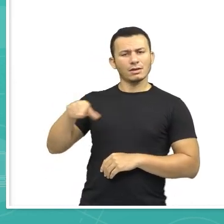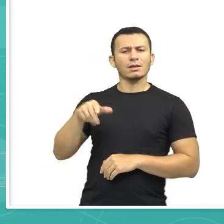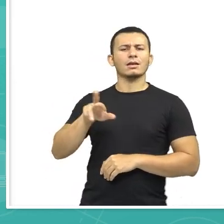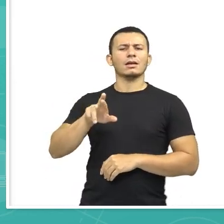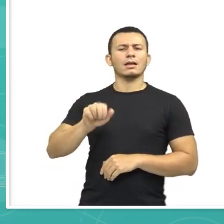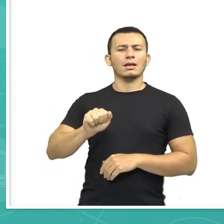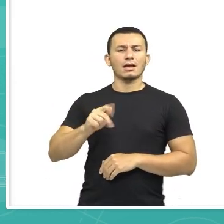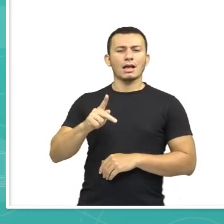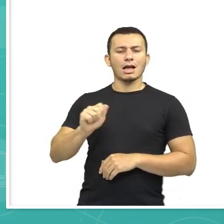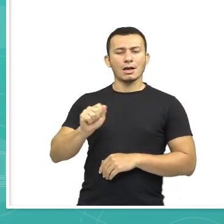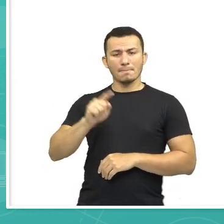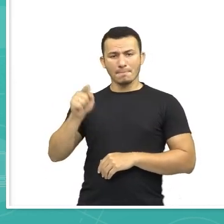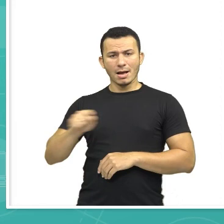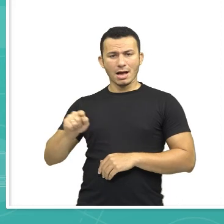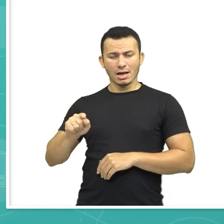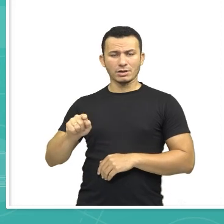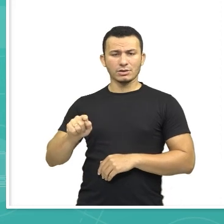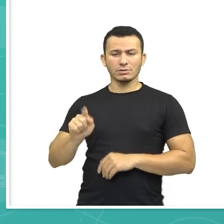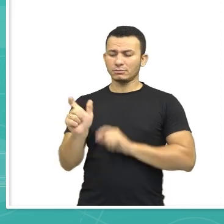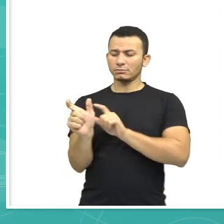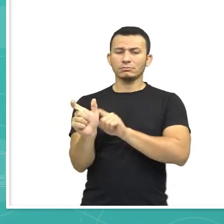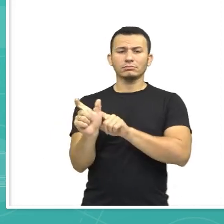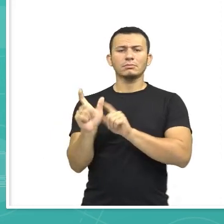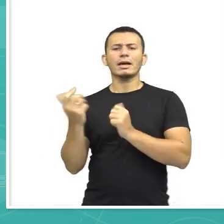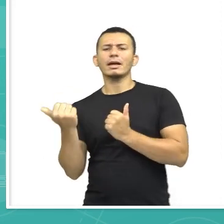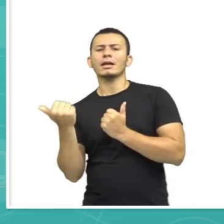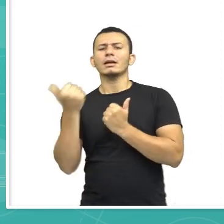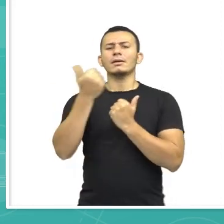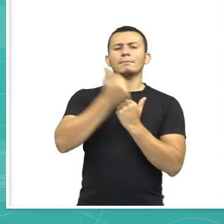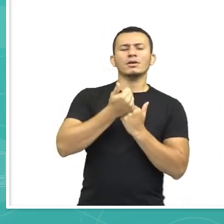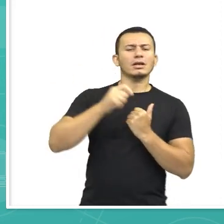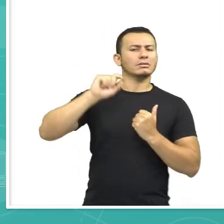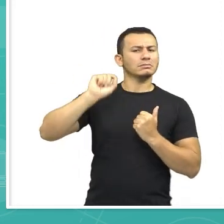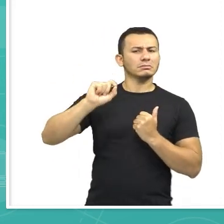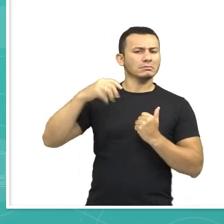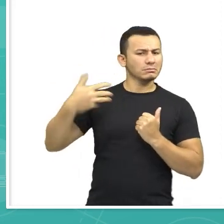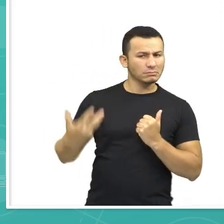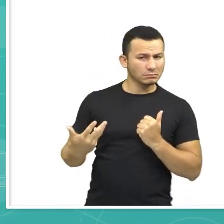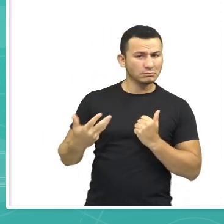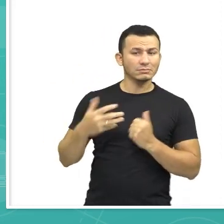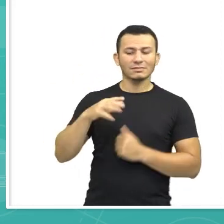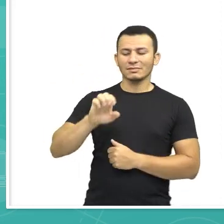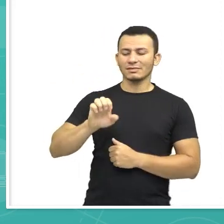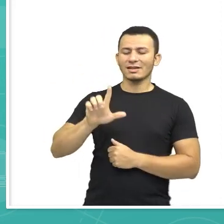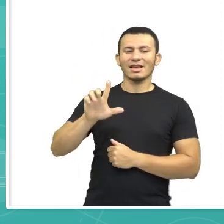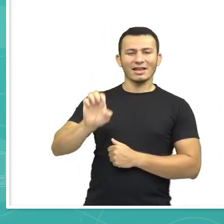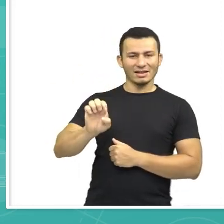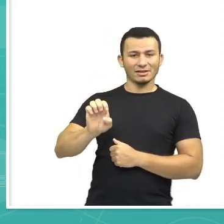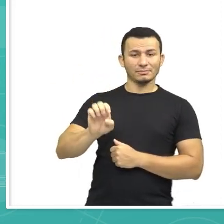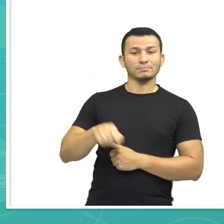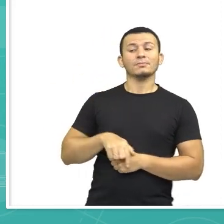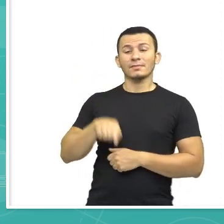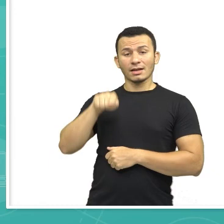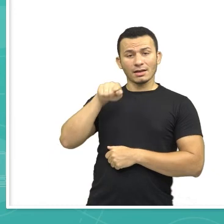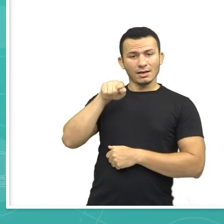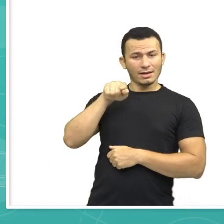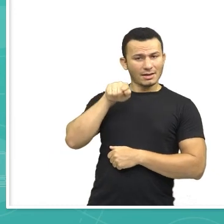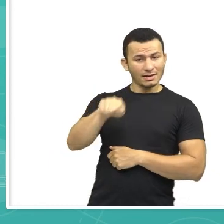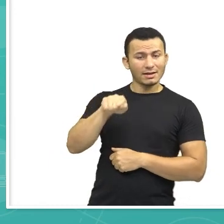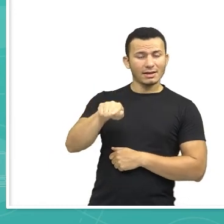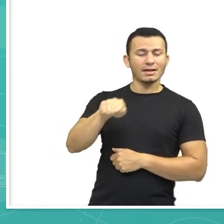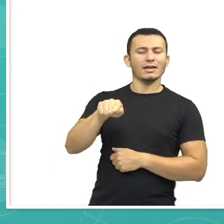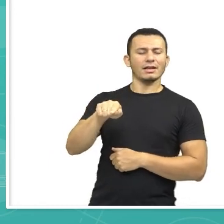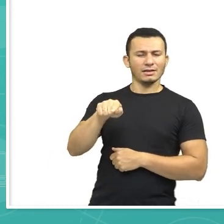para substituir, um substantivo para substituir. Então vai ficar ele. Ele realizou